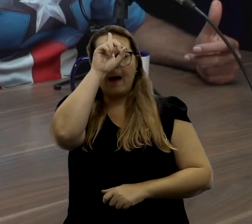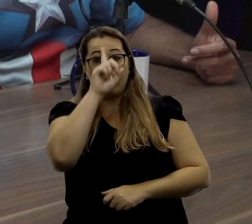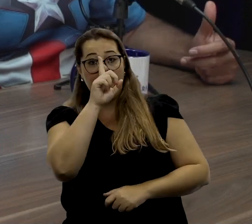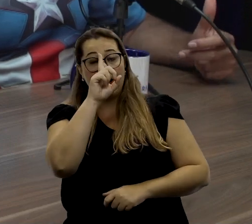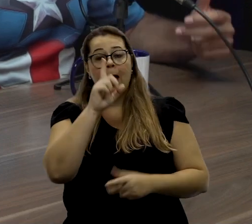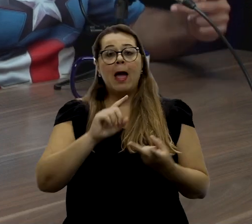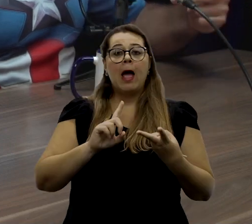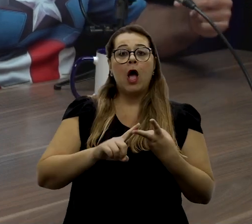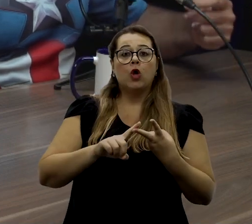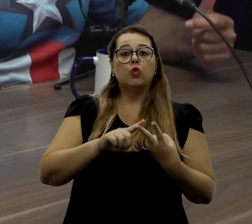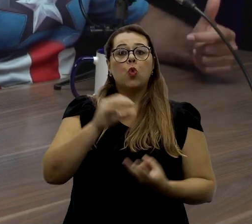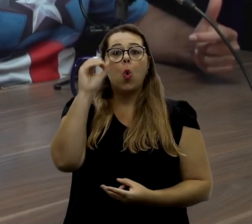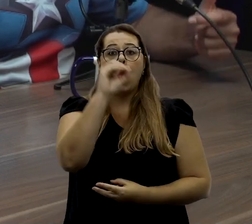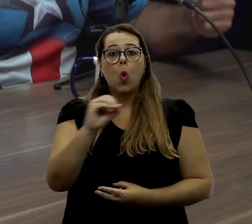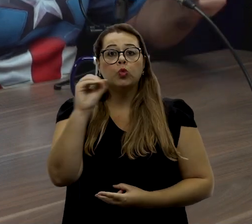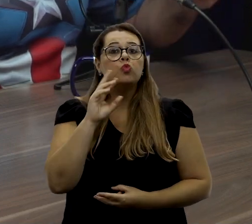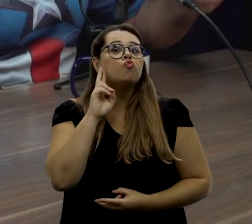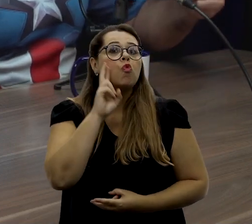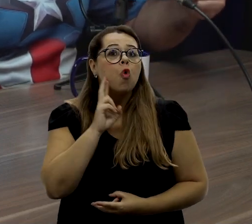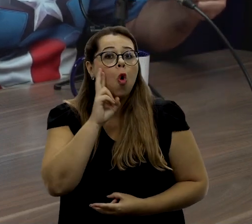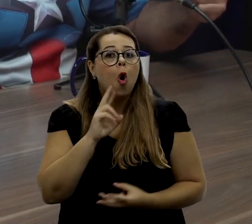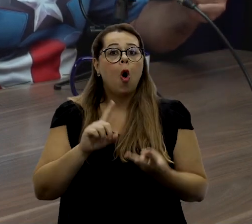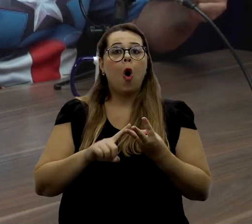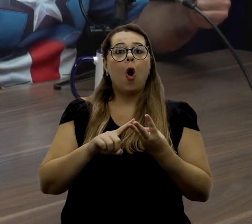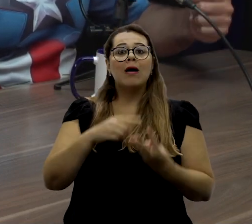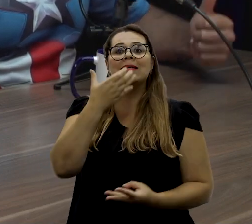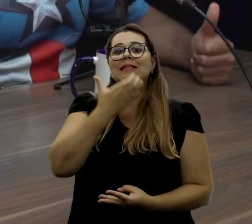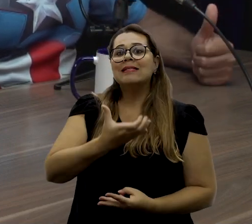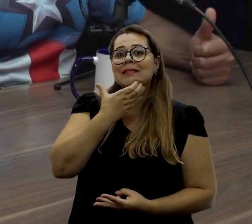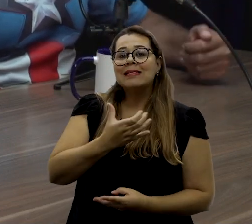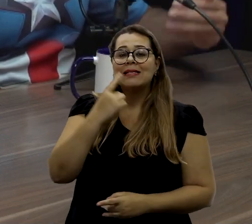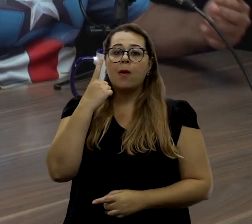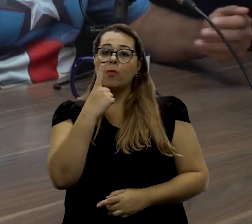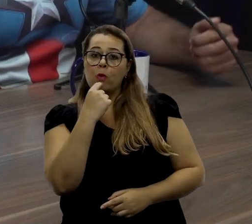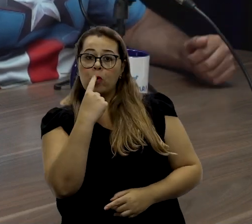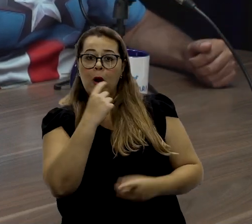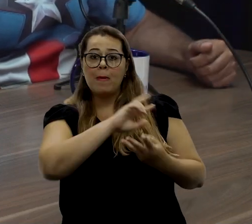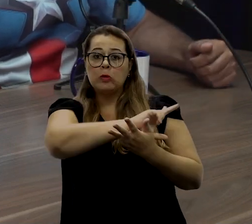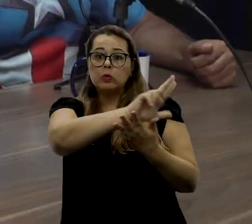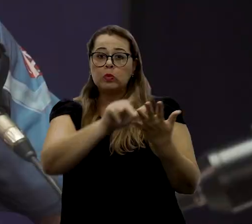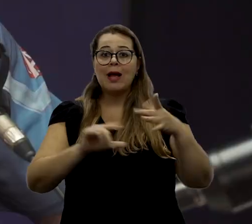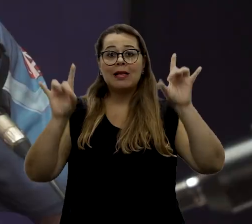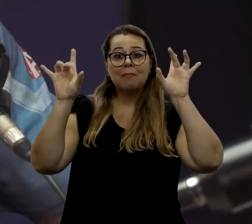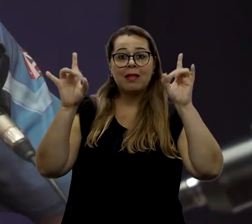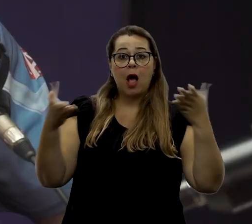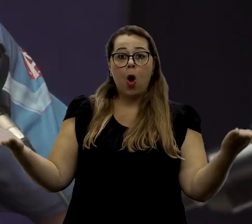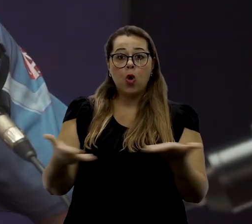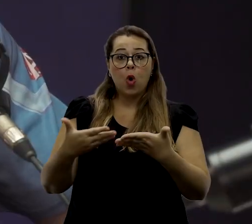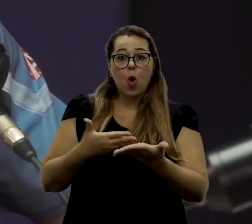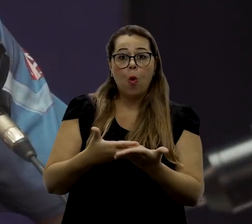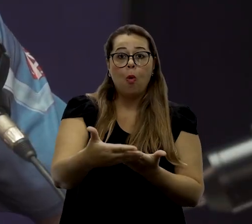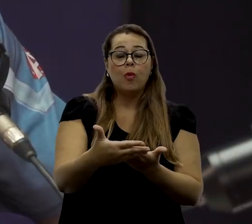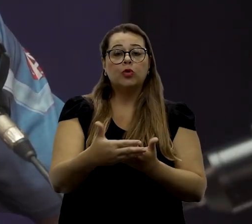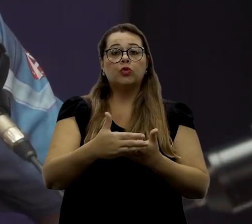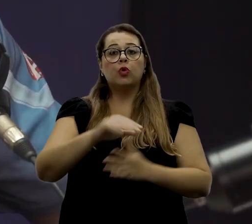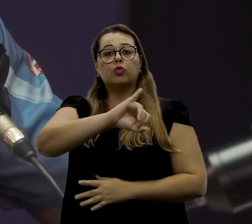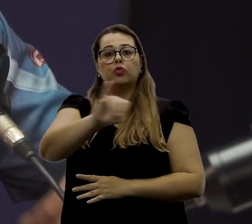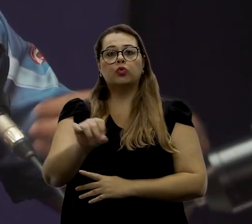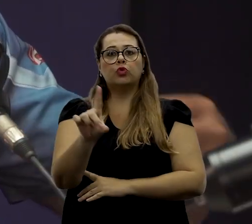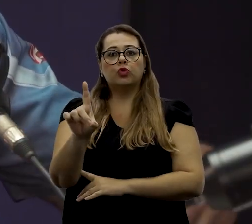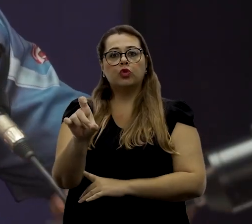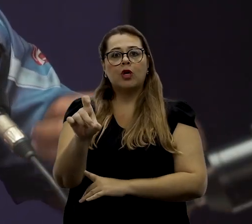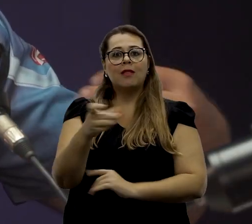Outubro Rosa, Novembro Azul, Dezembro Vermelho, e entramos agora no Janeiro Branco.